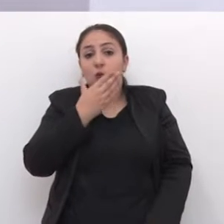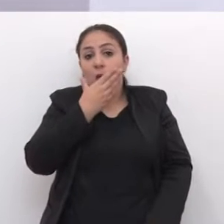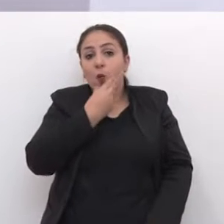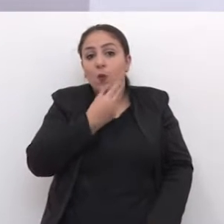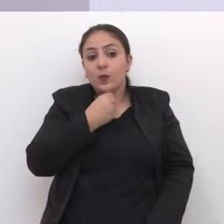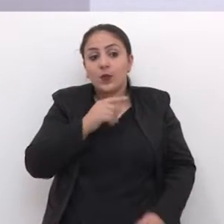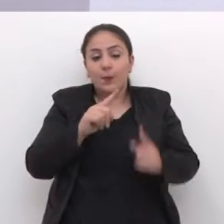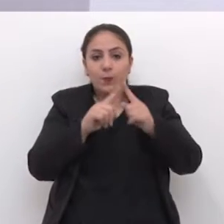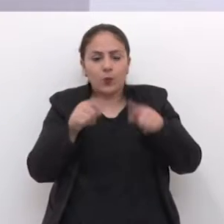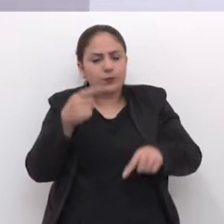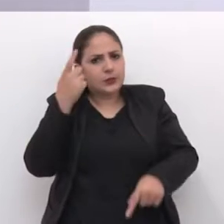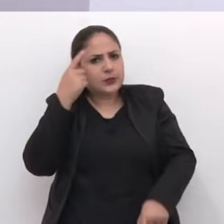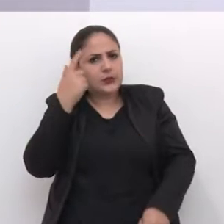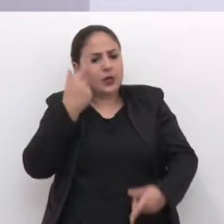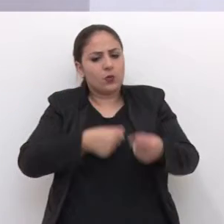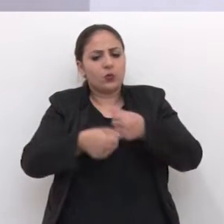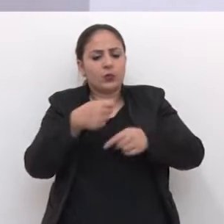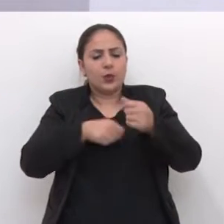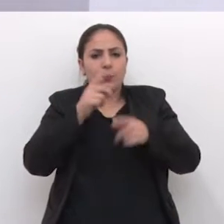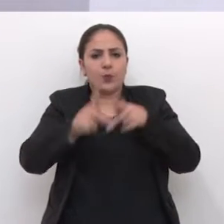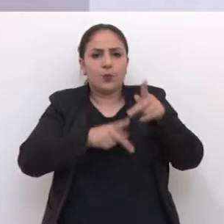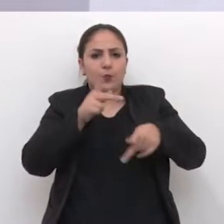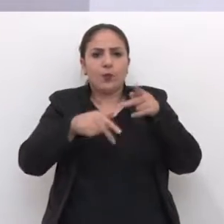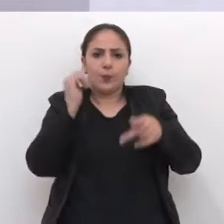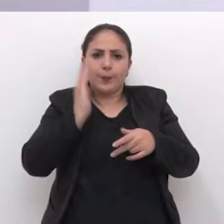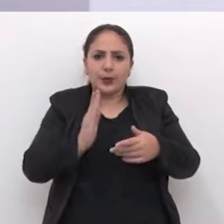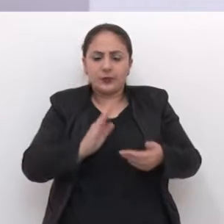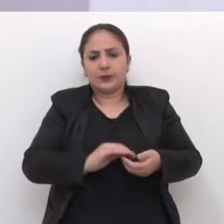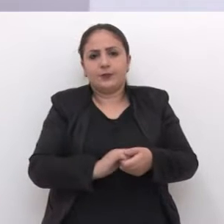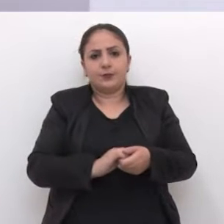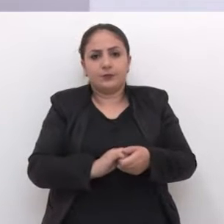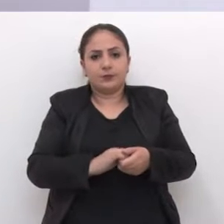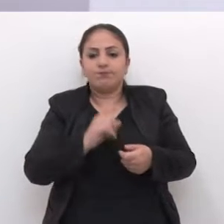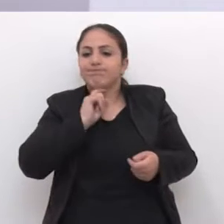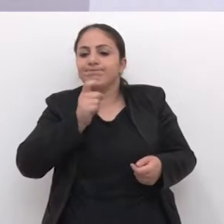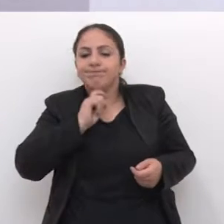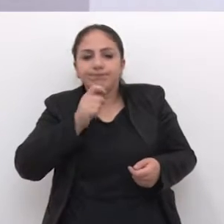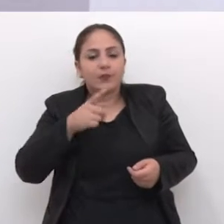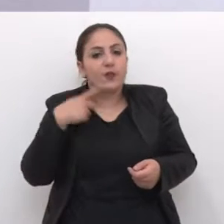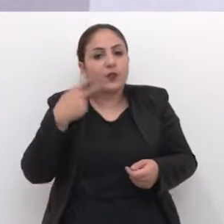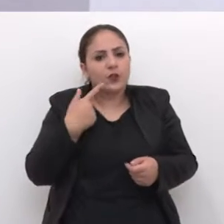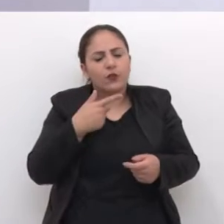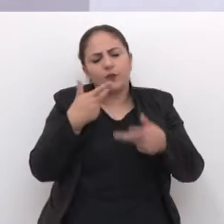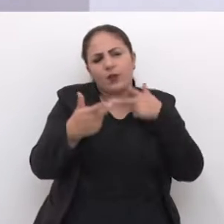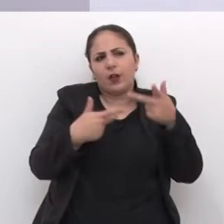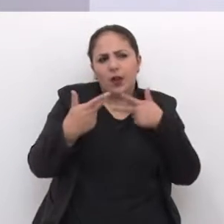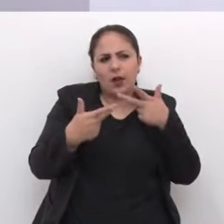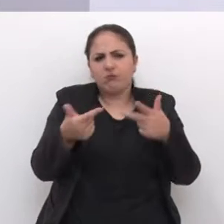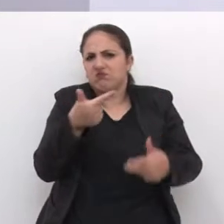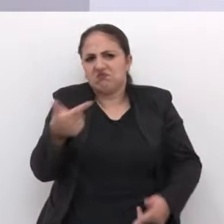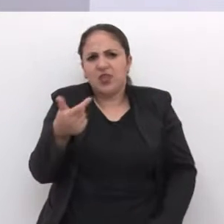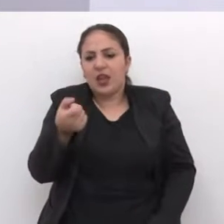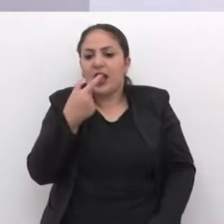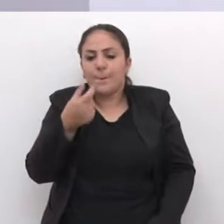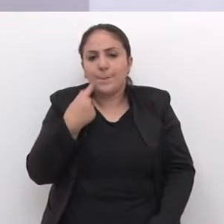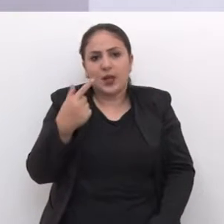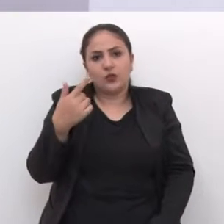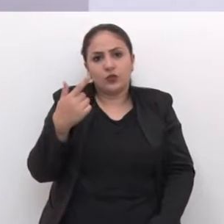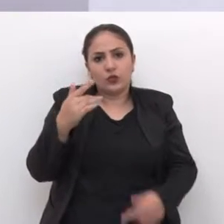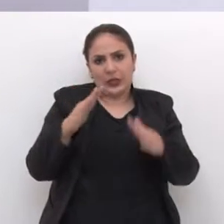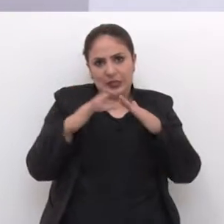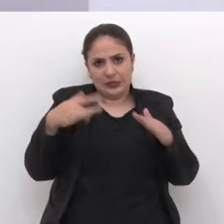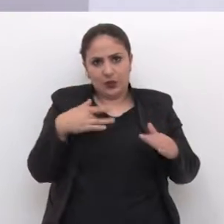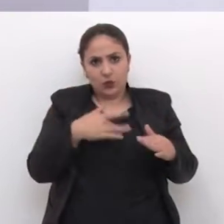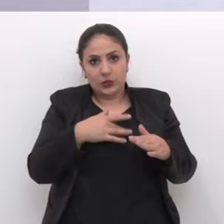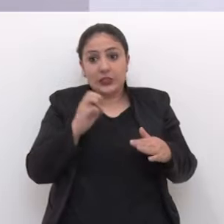pensar em economia para o povo brasileiro. Tem economia para a nossa comunidade. Não adianta um vereador dizer que não tem remédio